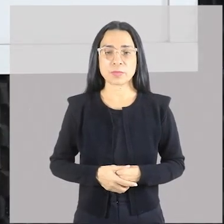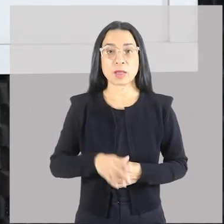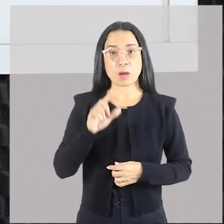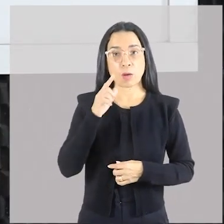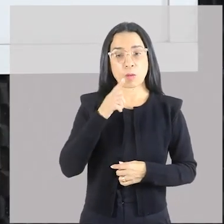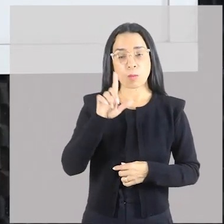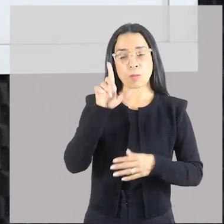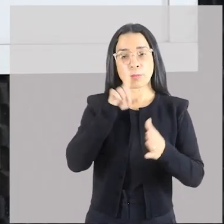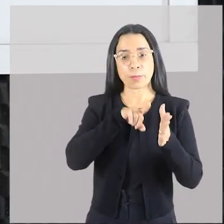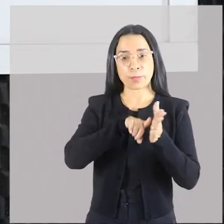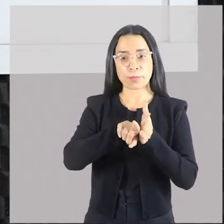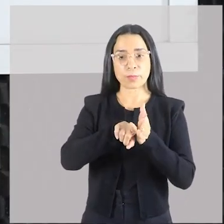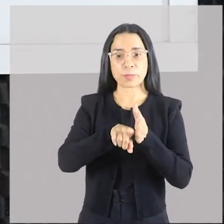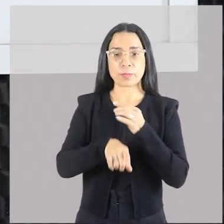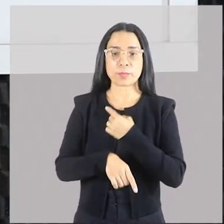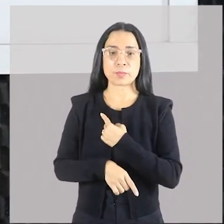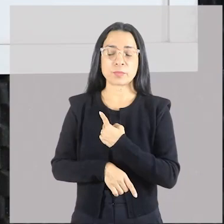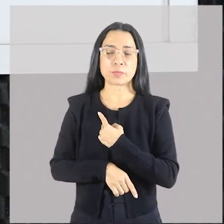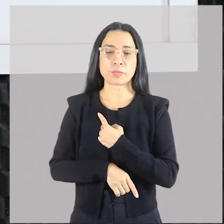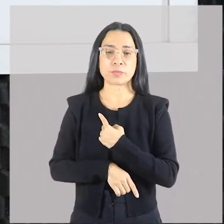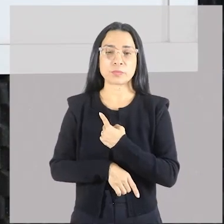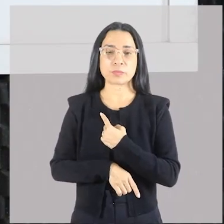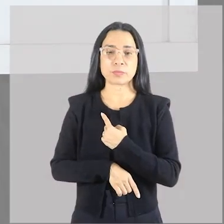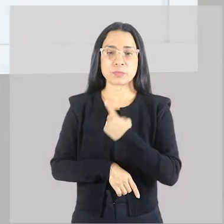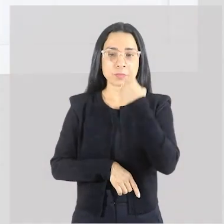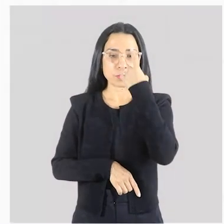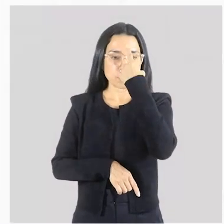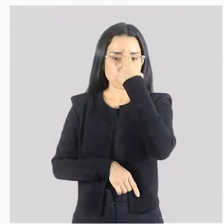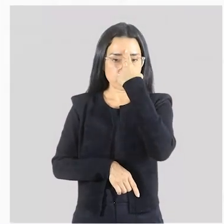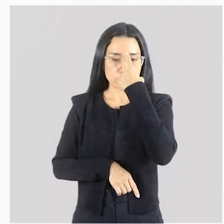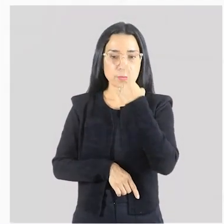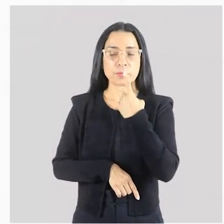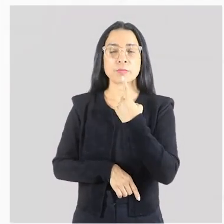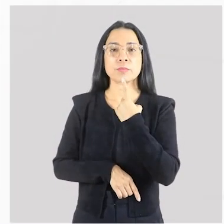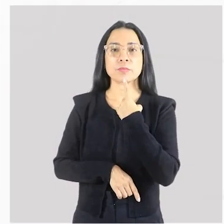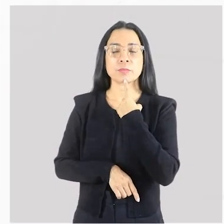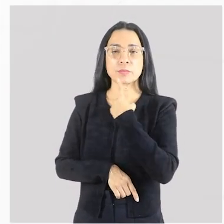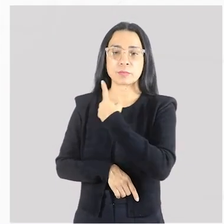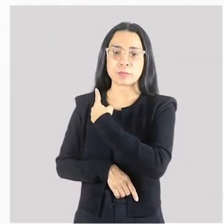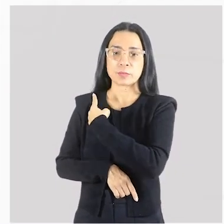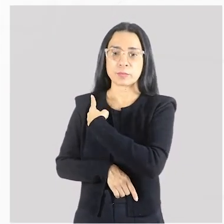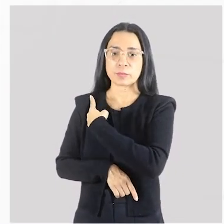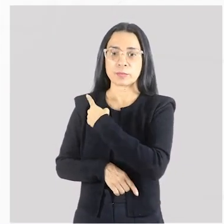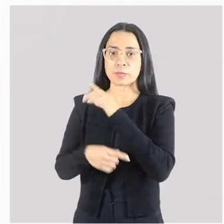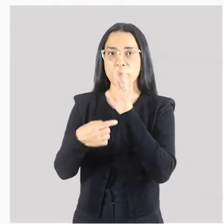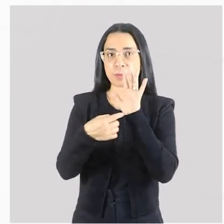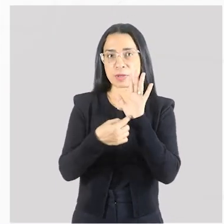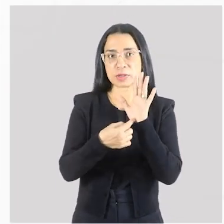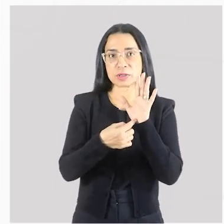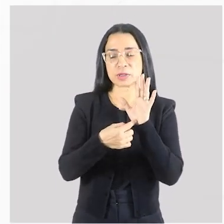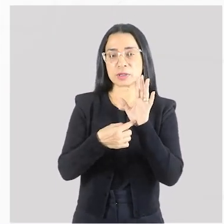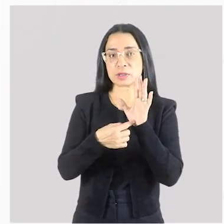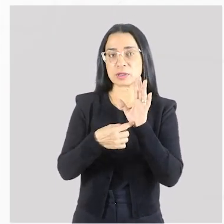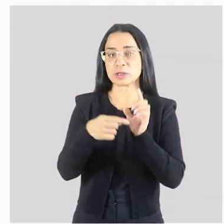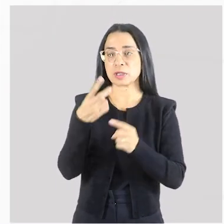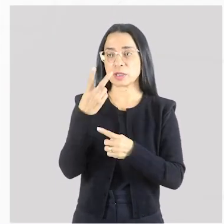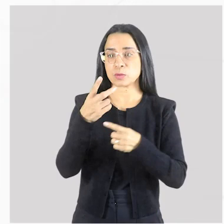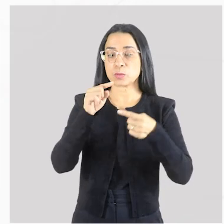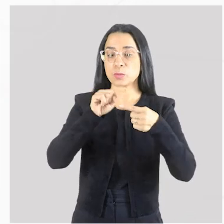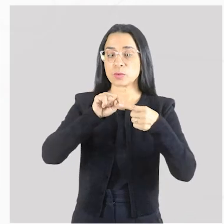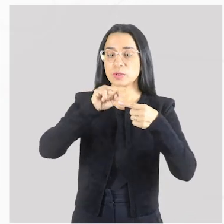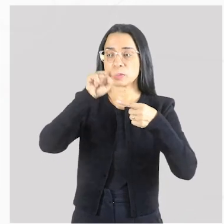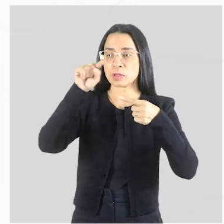para a próxima questão. A região a seguir apresenta 2 semicírculos de raio